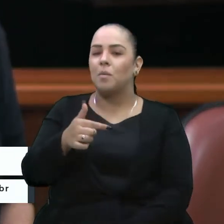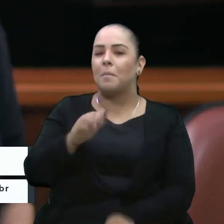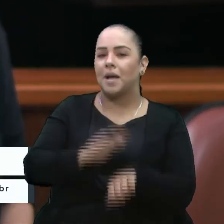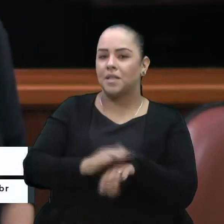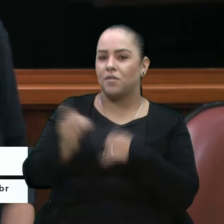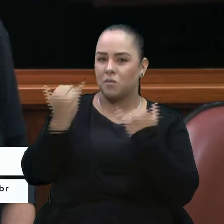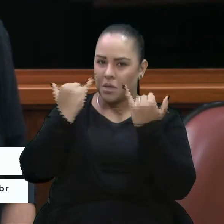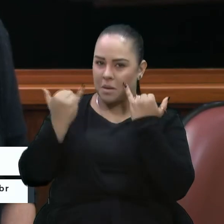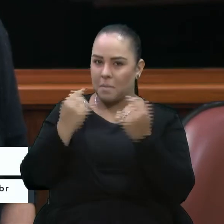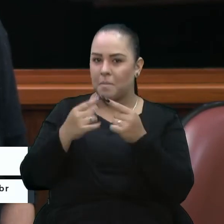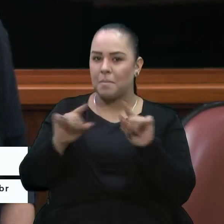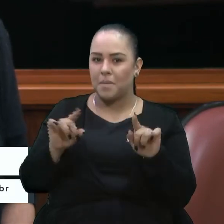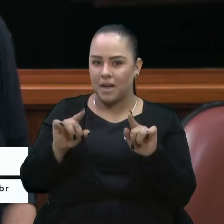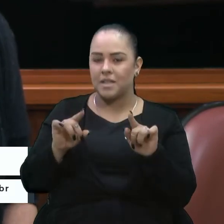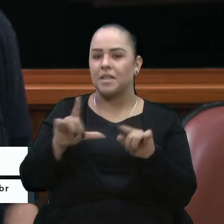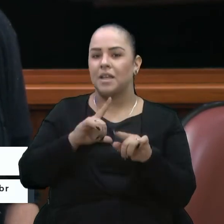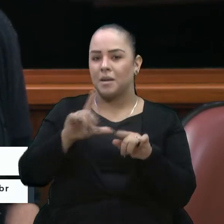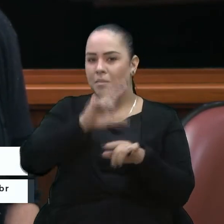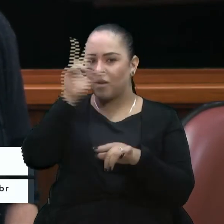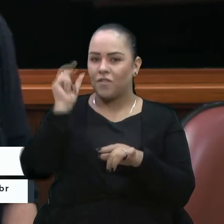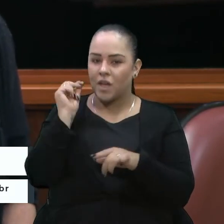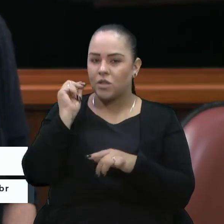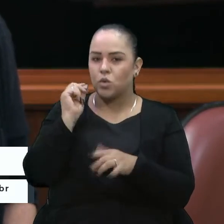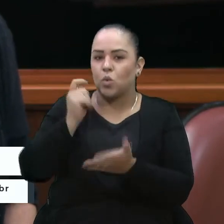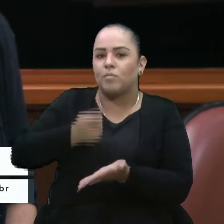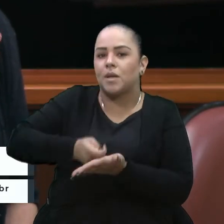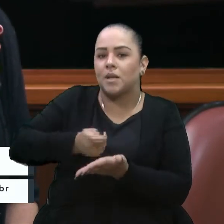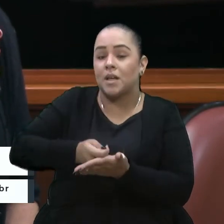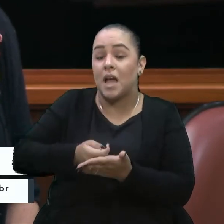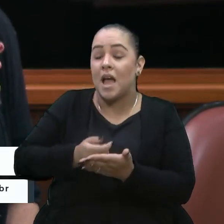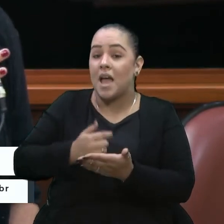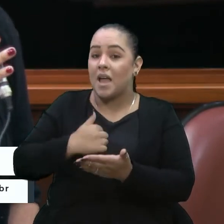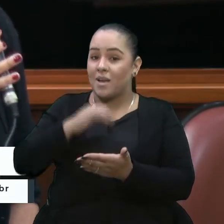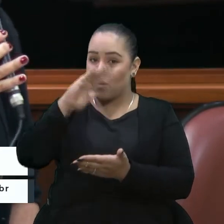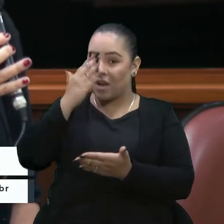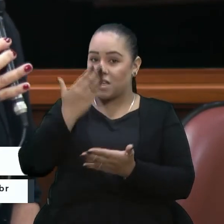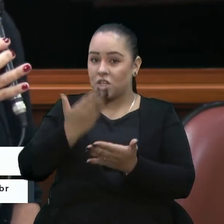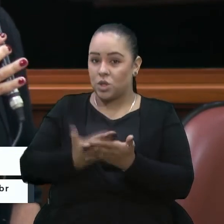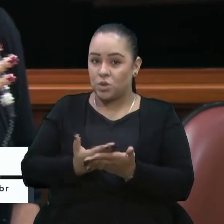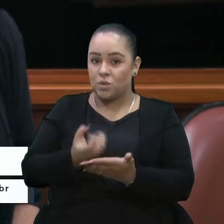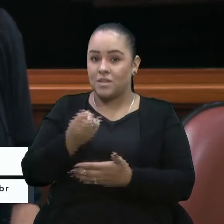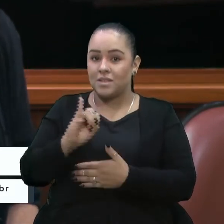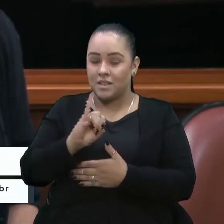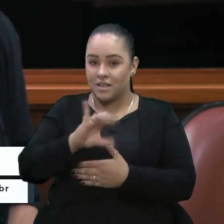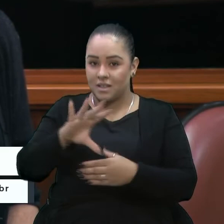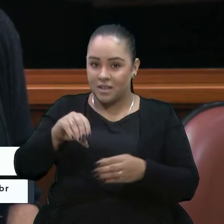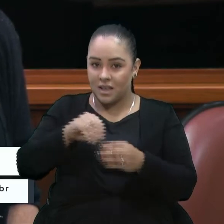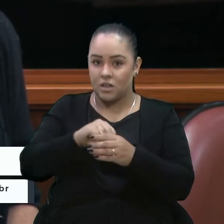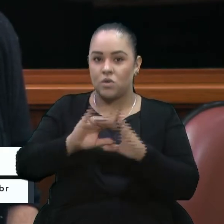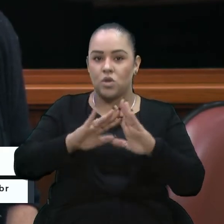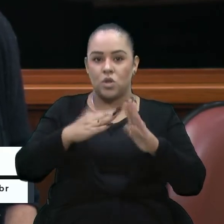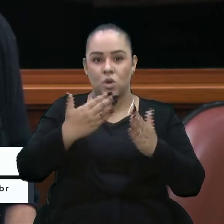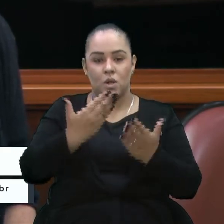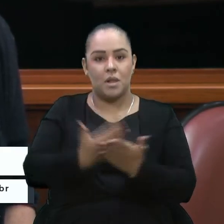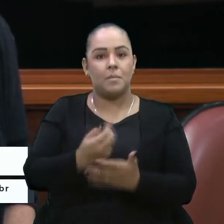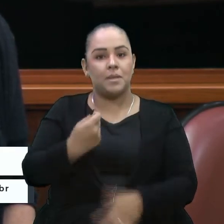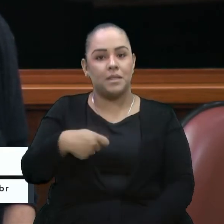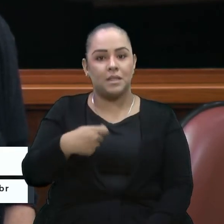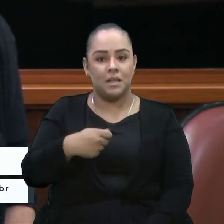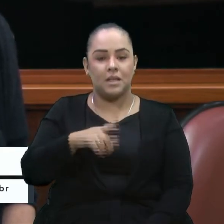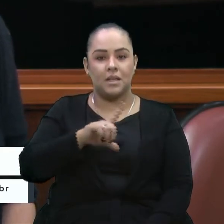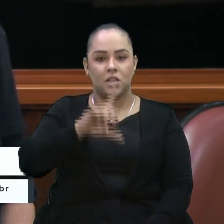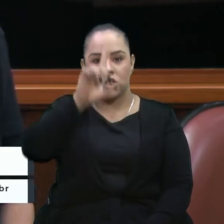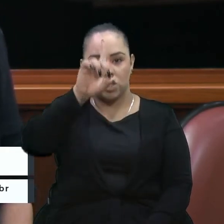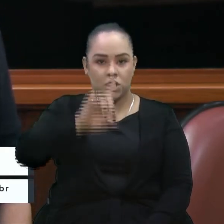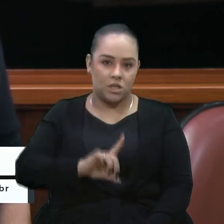tem professores exigindo isso. Eu acho que, pelo menos, quem está numa escola tem o direito de saber quais são as